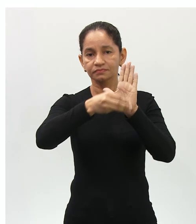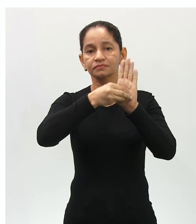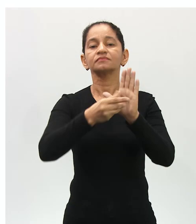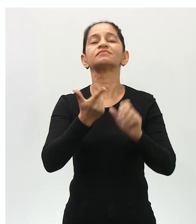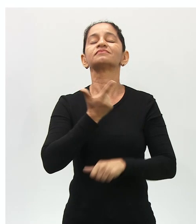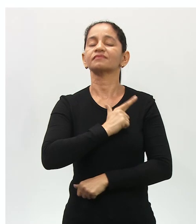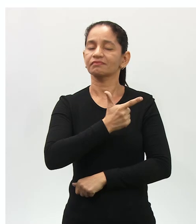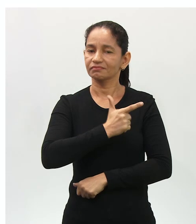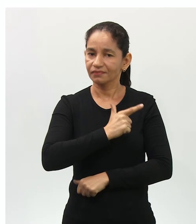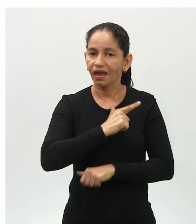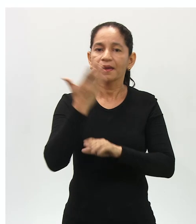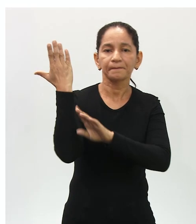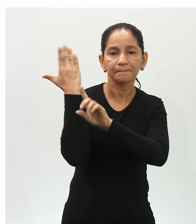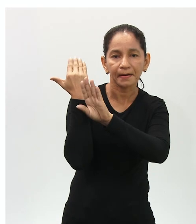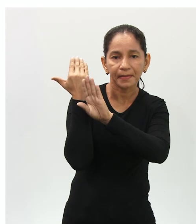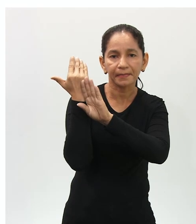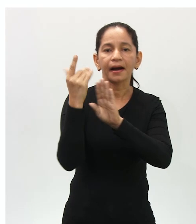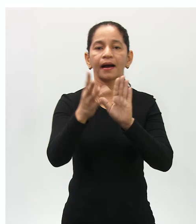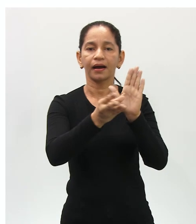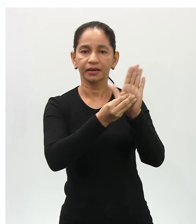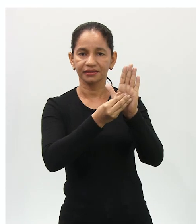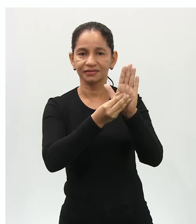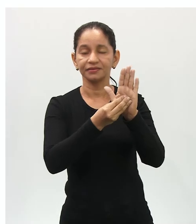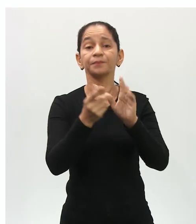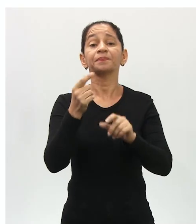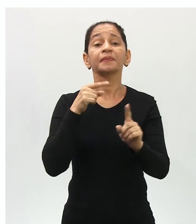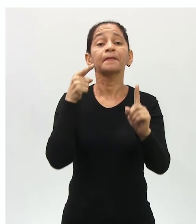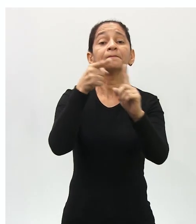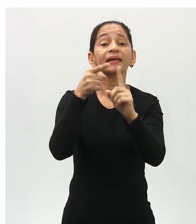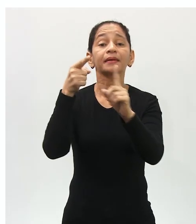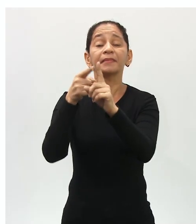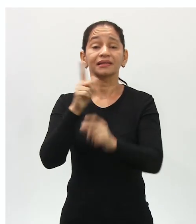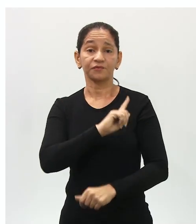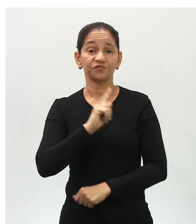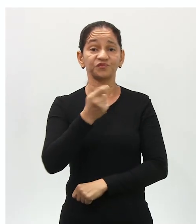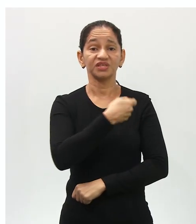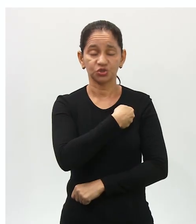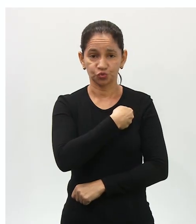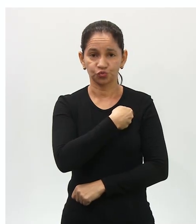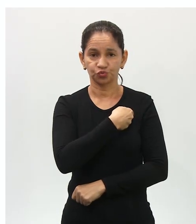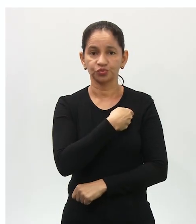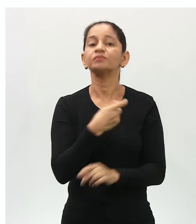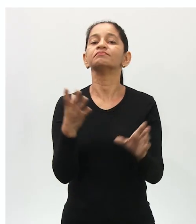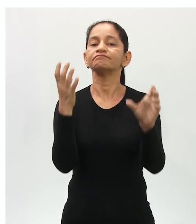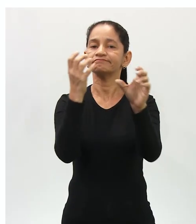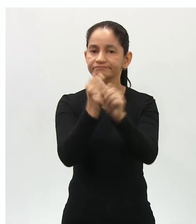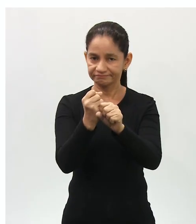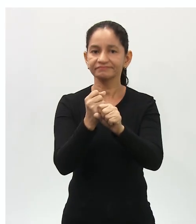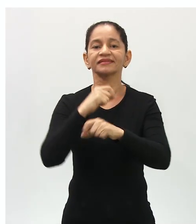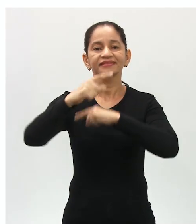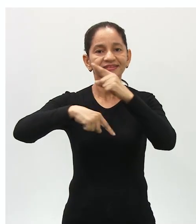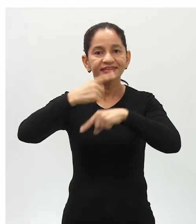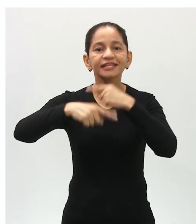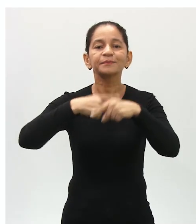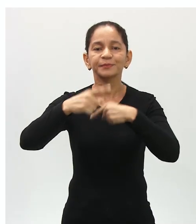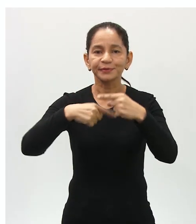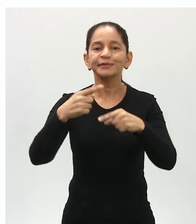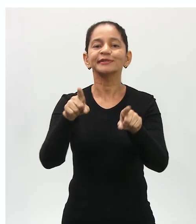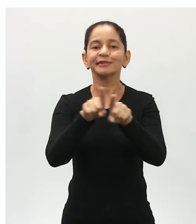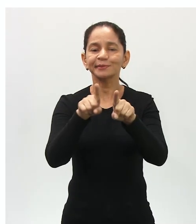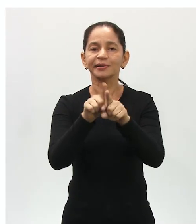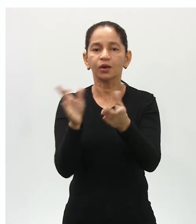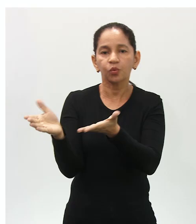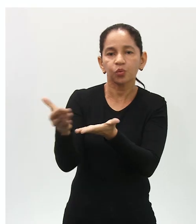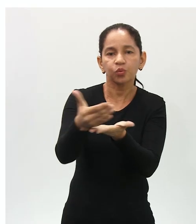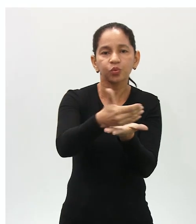Lei de Diretrizes Orçamentárias. E lá vai ter as metas fiscais. Então, as metas fiscais seriam o que, gente? São as